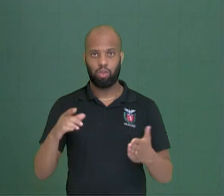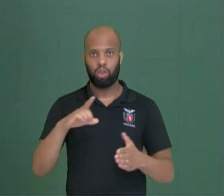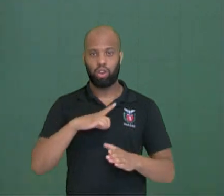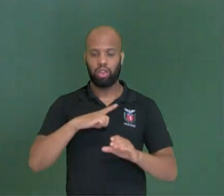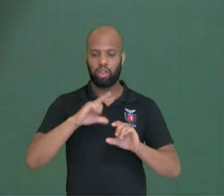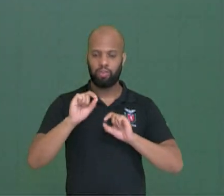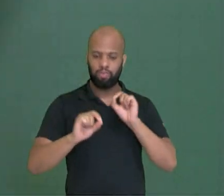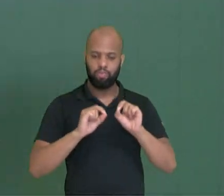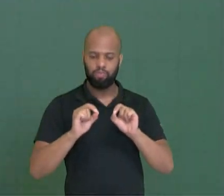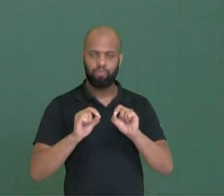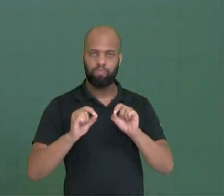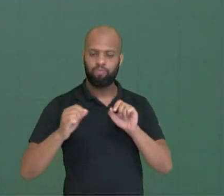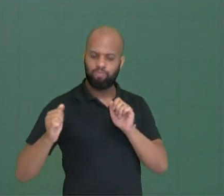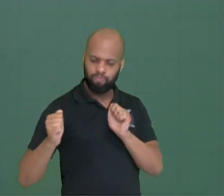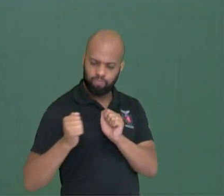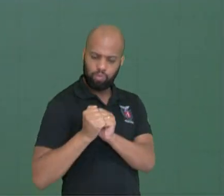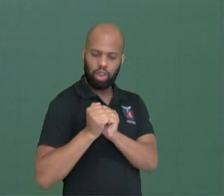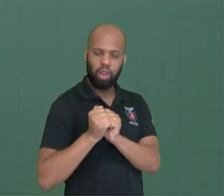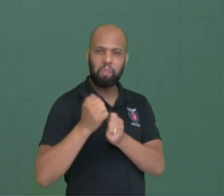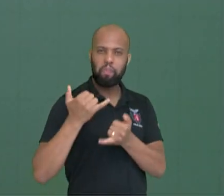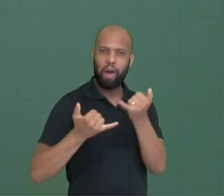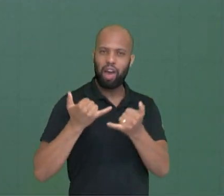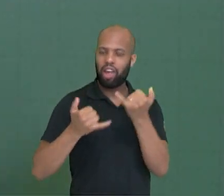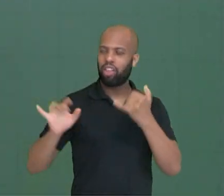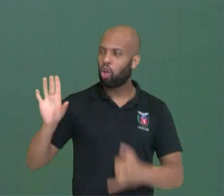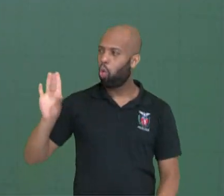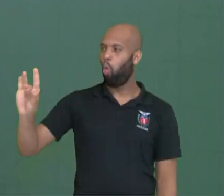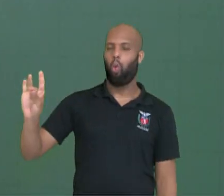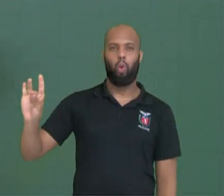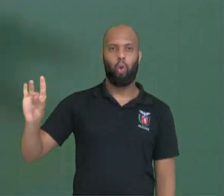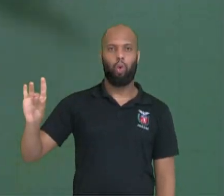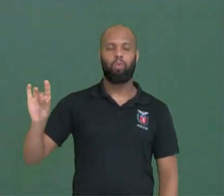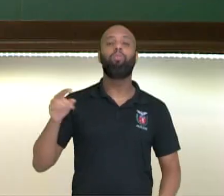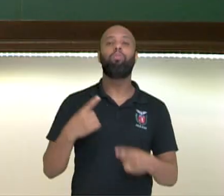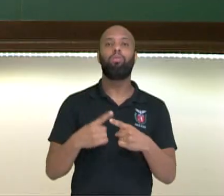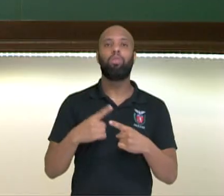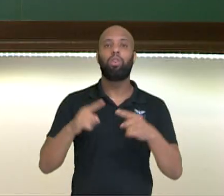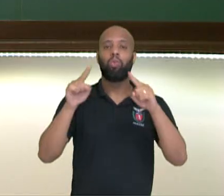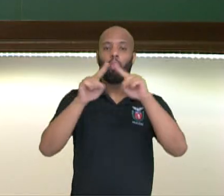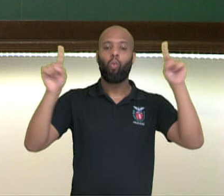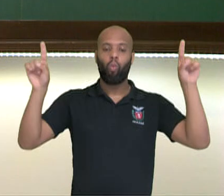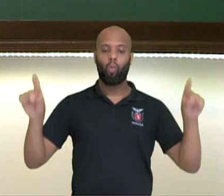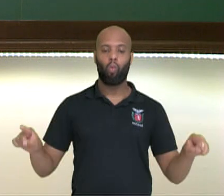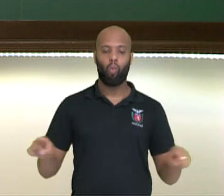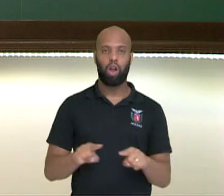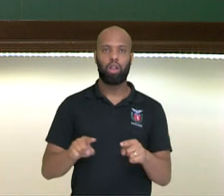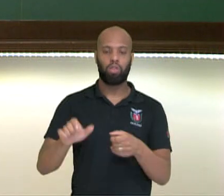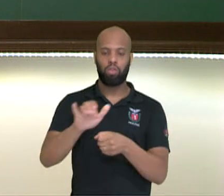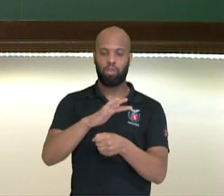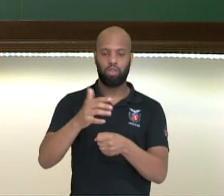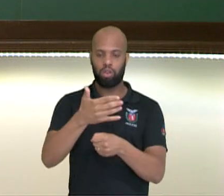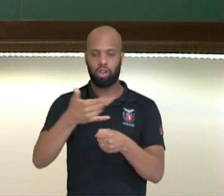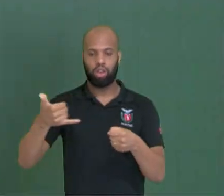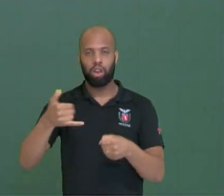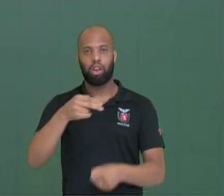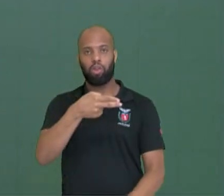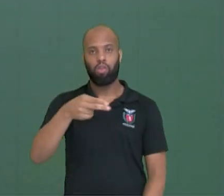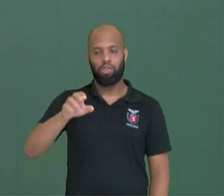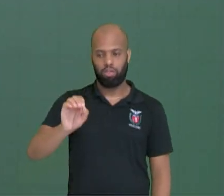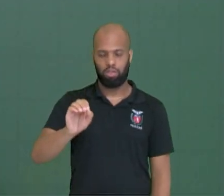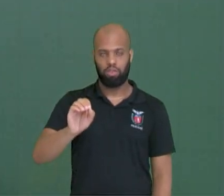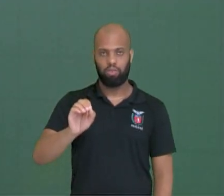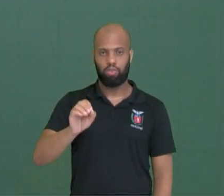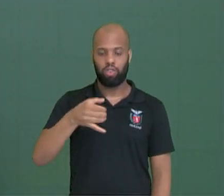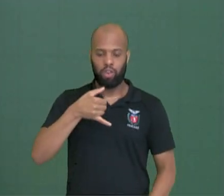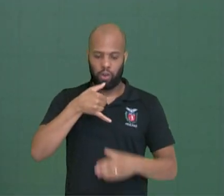se atraindo. Parece até que colou, ok? Isso acontece porque o quadro está neutro e o canudinho